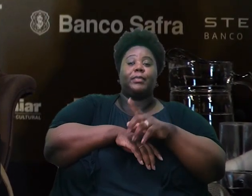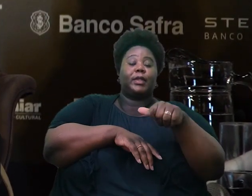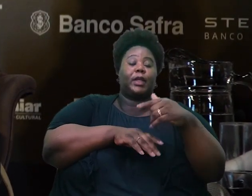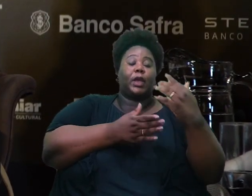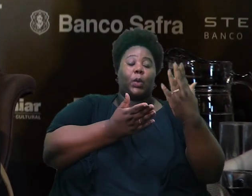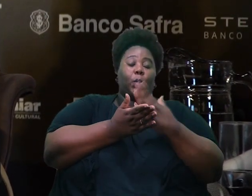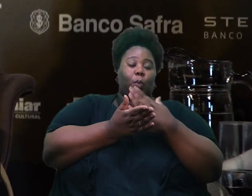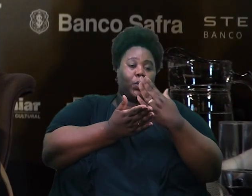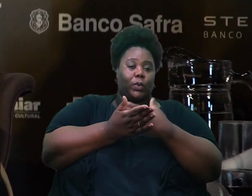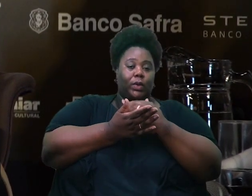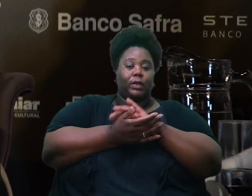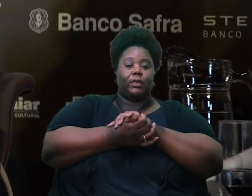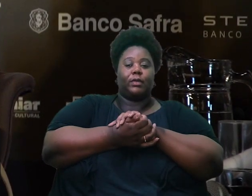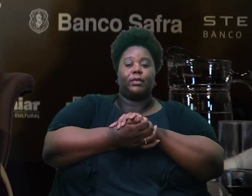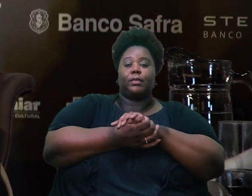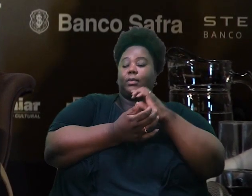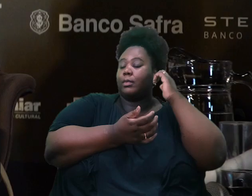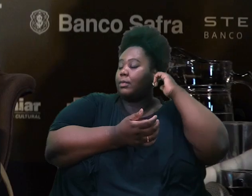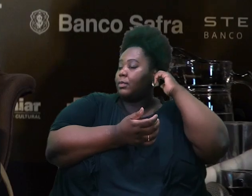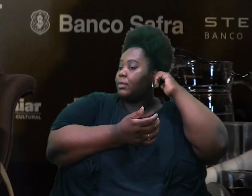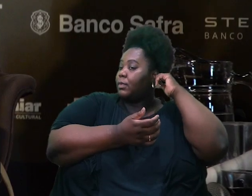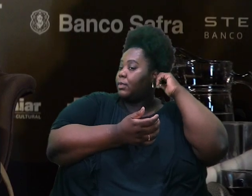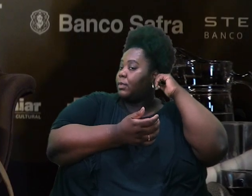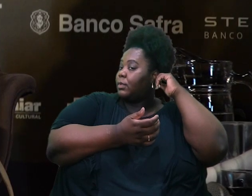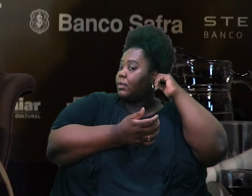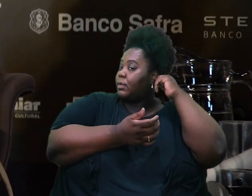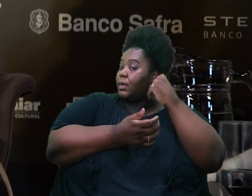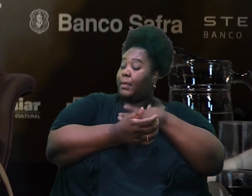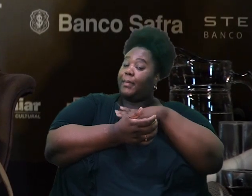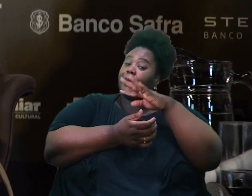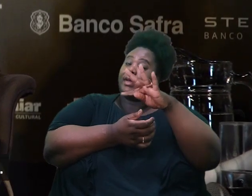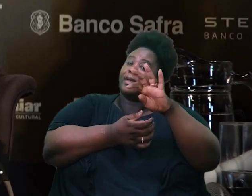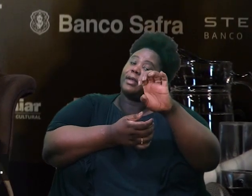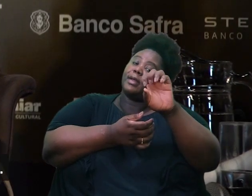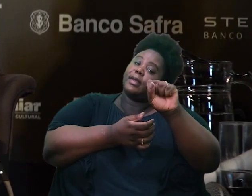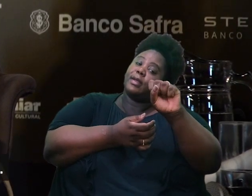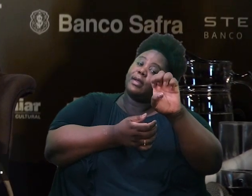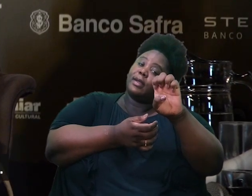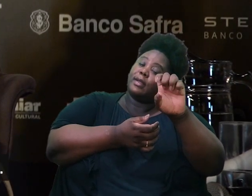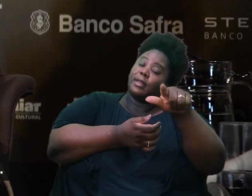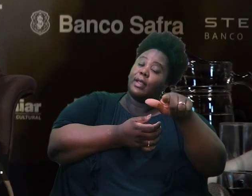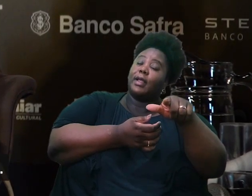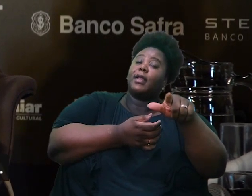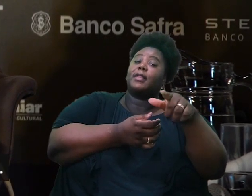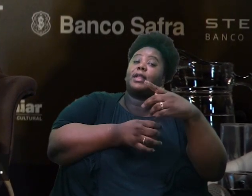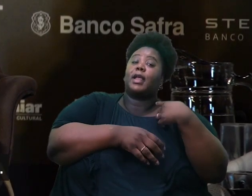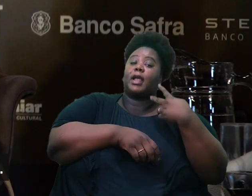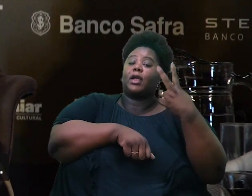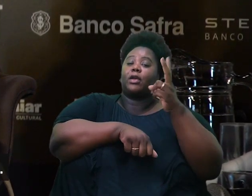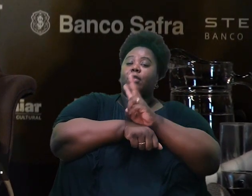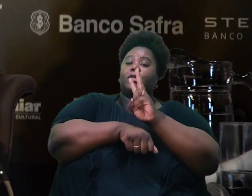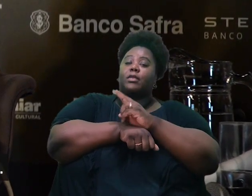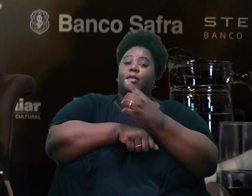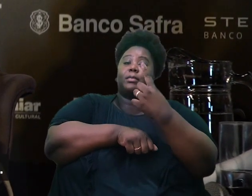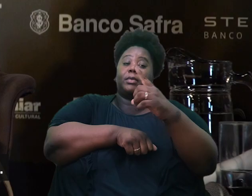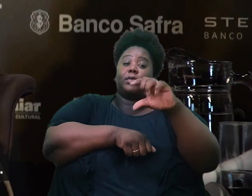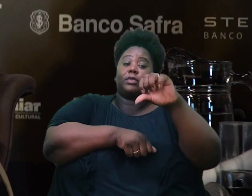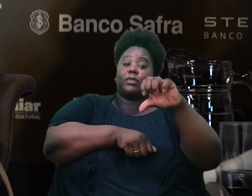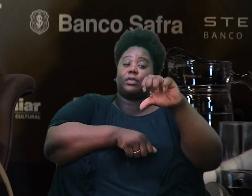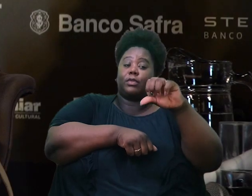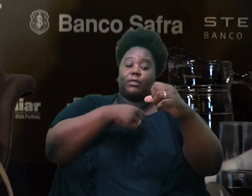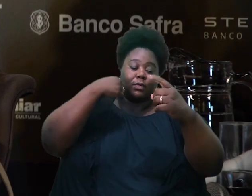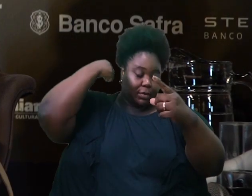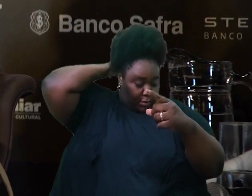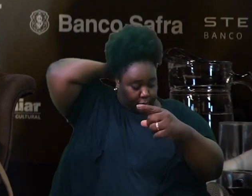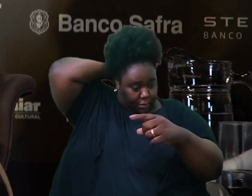foi a minha tese de doutorado. Eu defendi o doutorado em 1991.